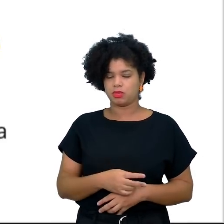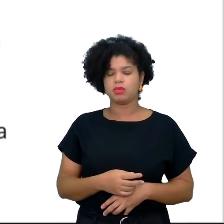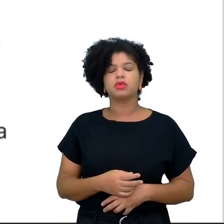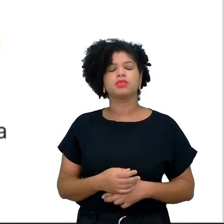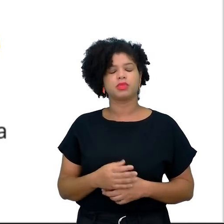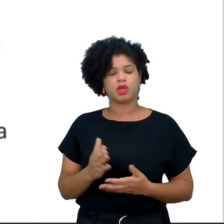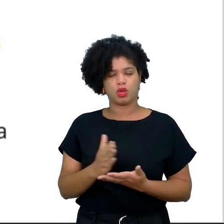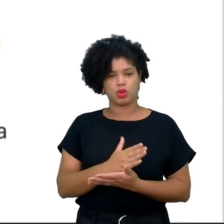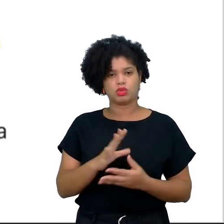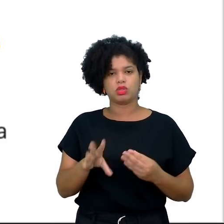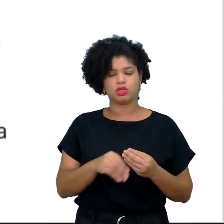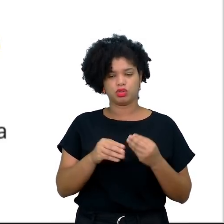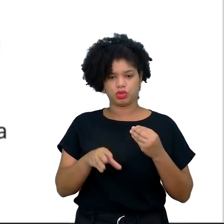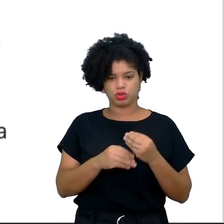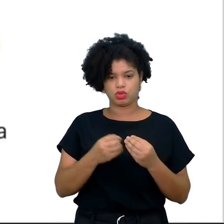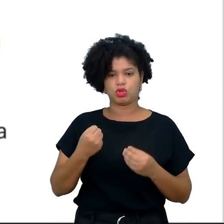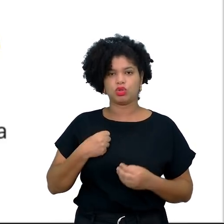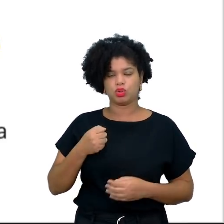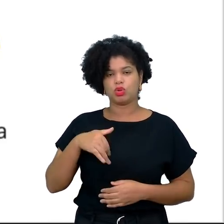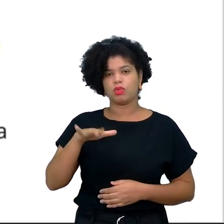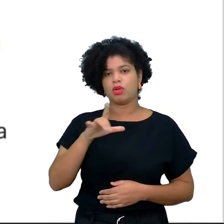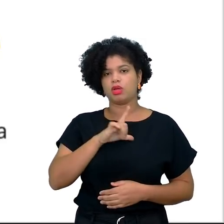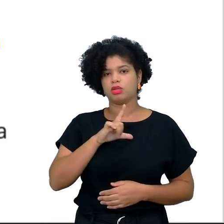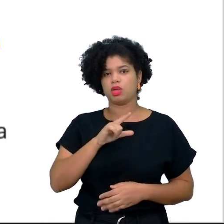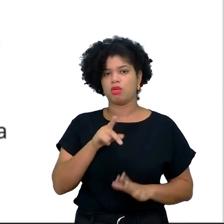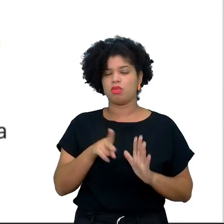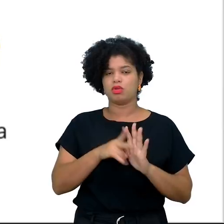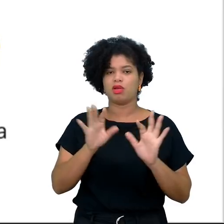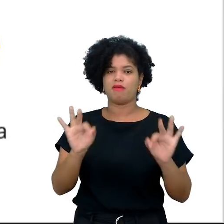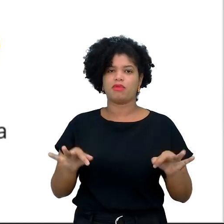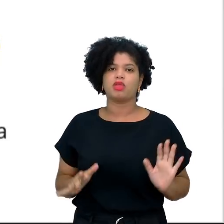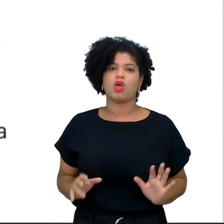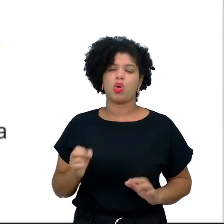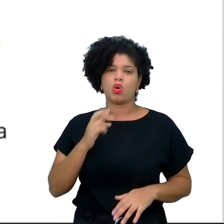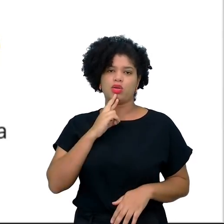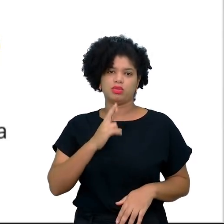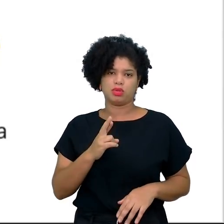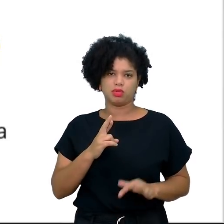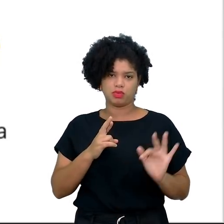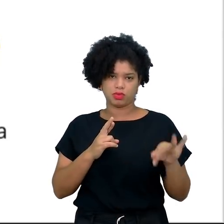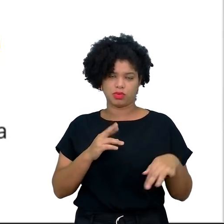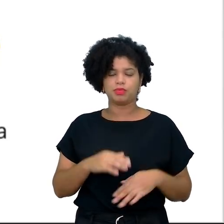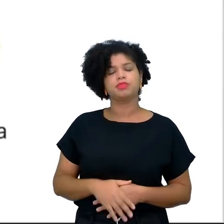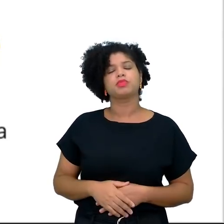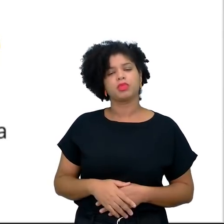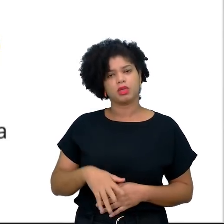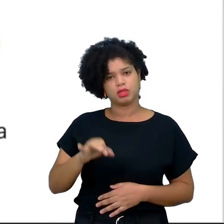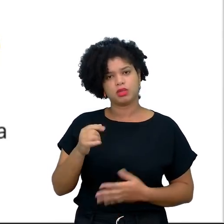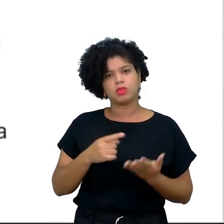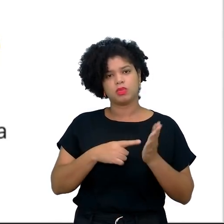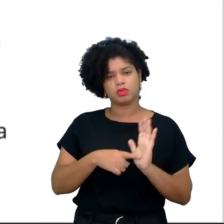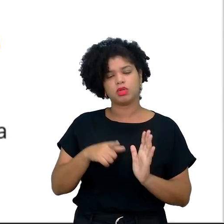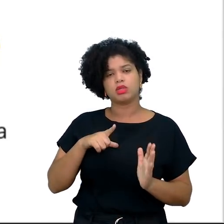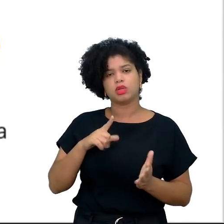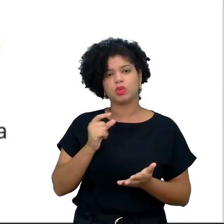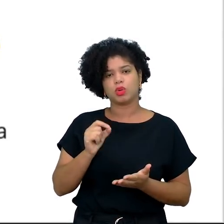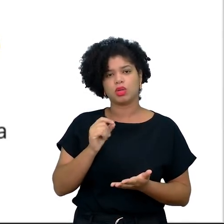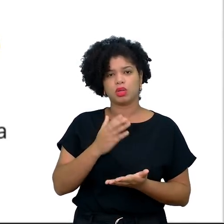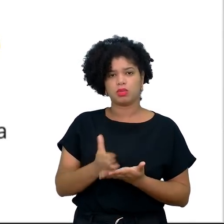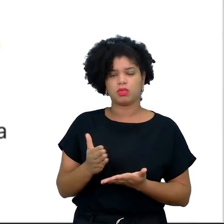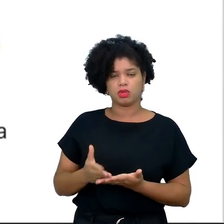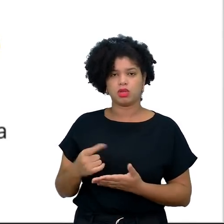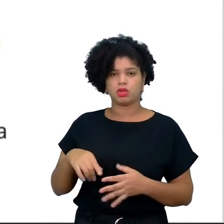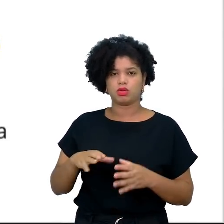devem adicionar uma grandeza para a obtenção de um estado final, ou resultado. E se a situação apresenta uma perda,